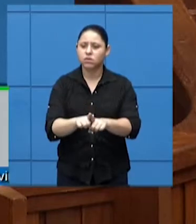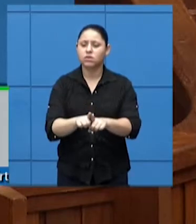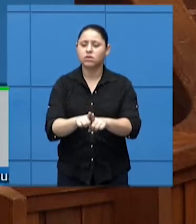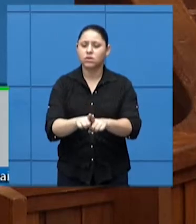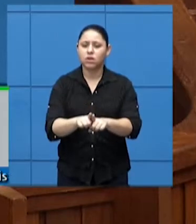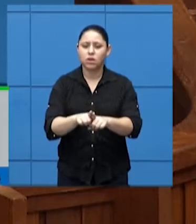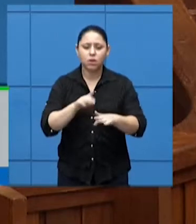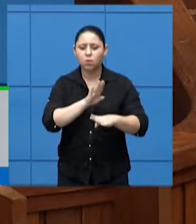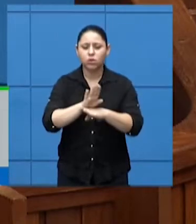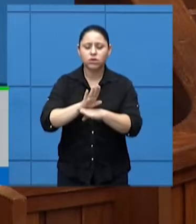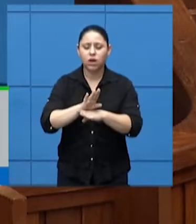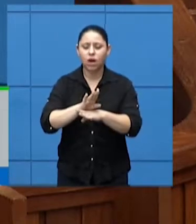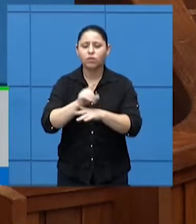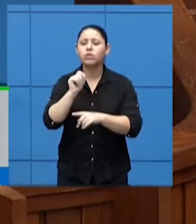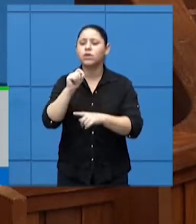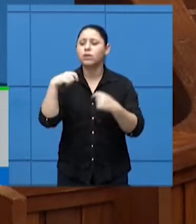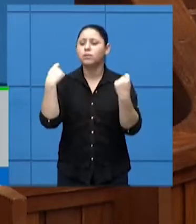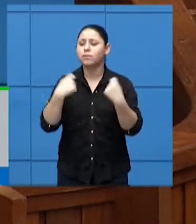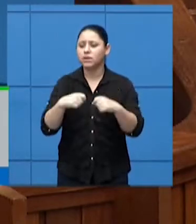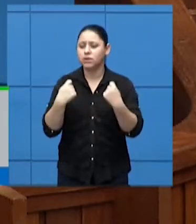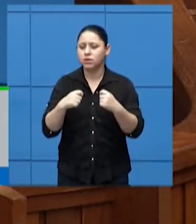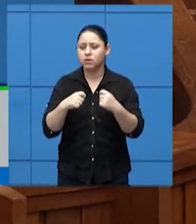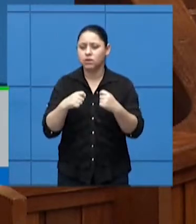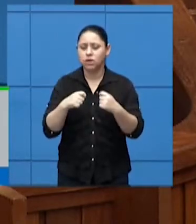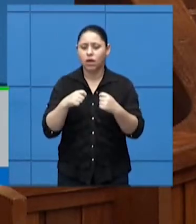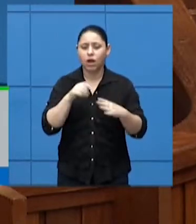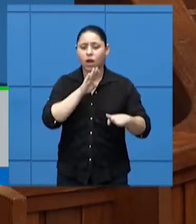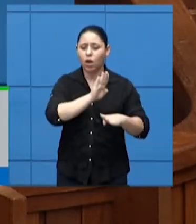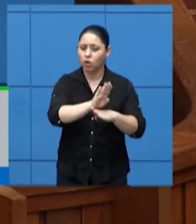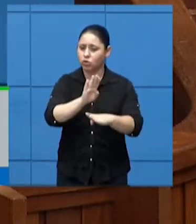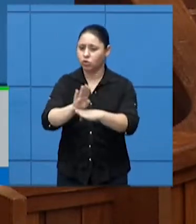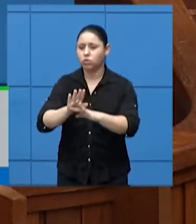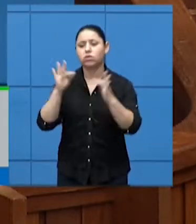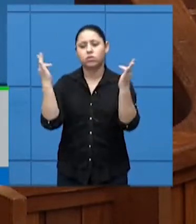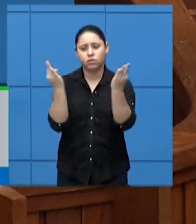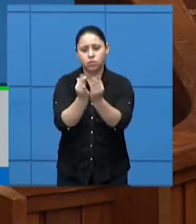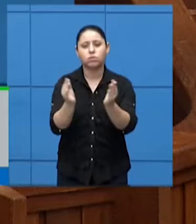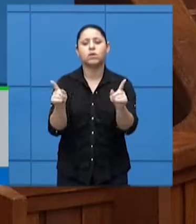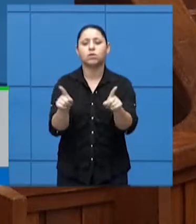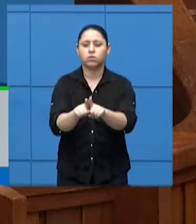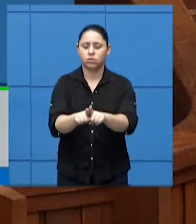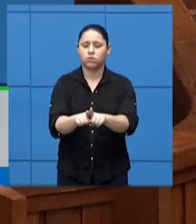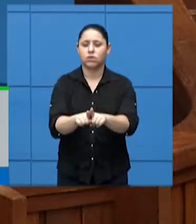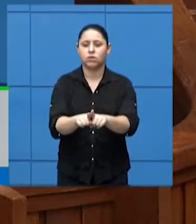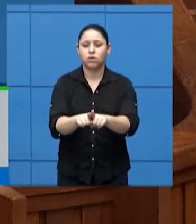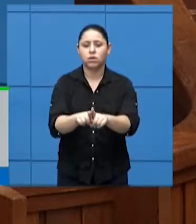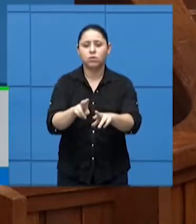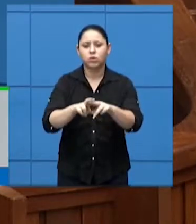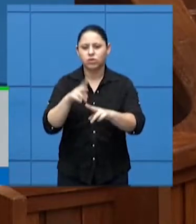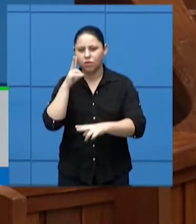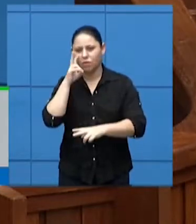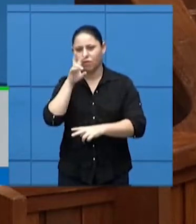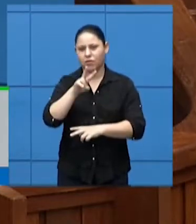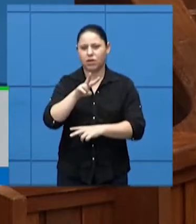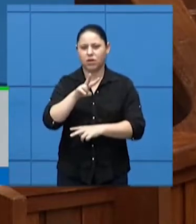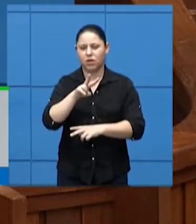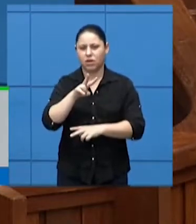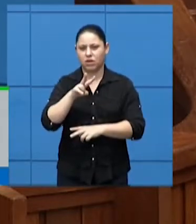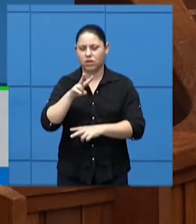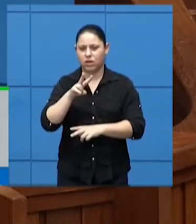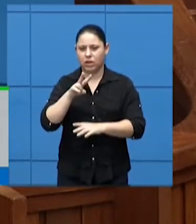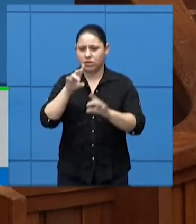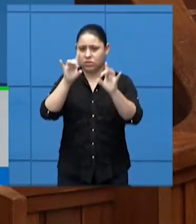suas necessidades e também a parceria de suas famílias. E ao vermos ameaçado a